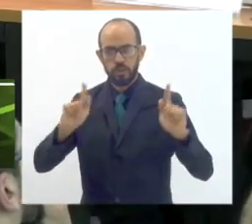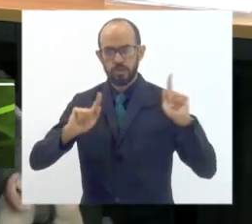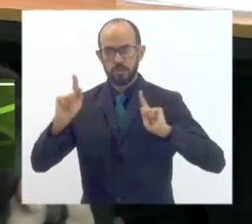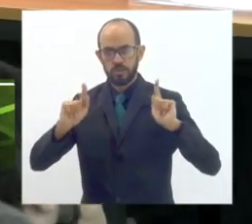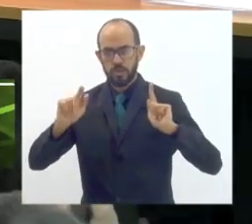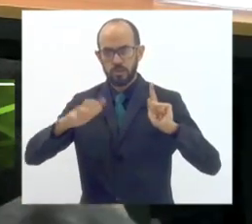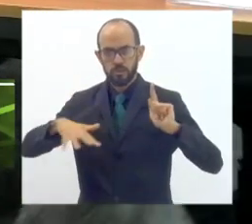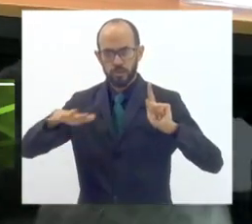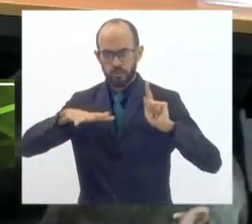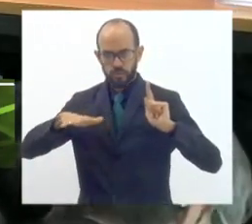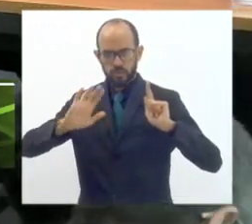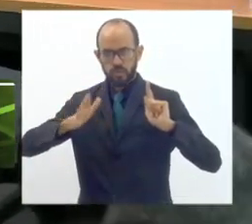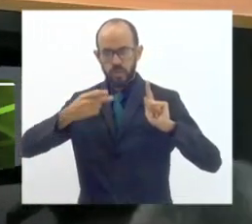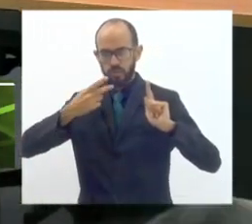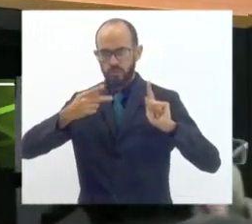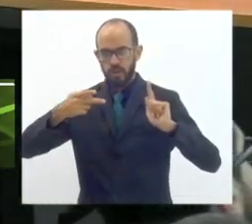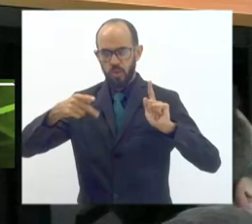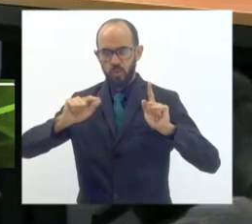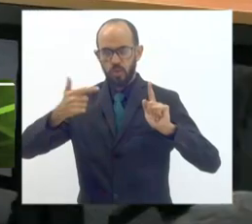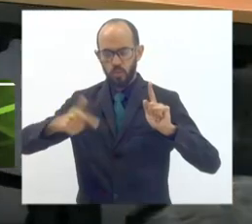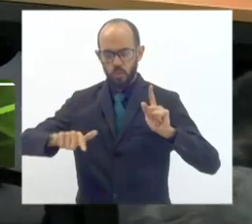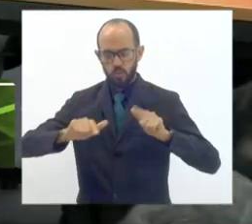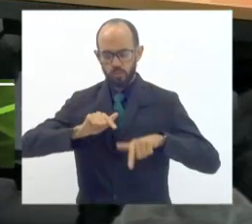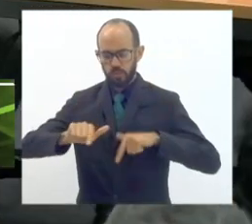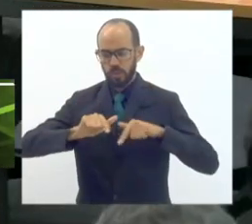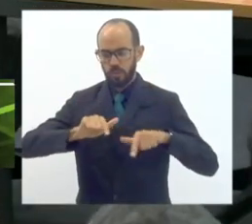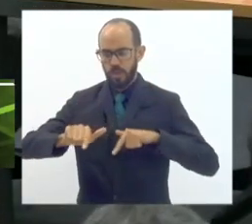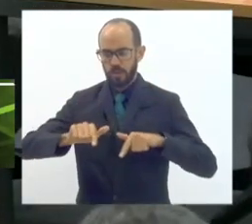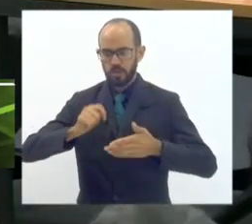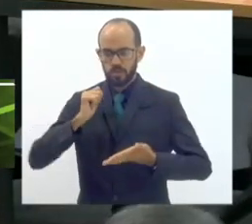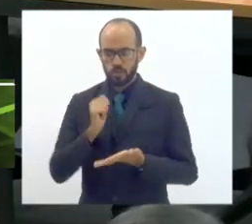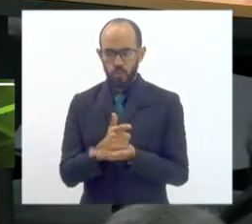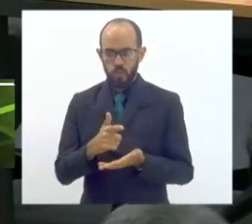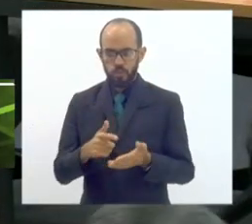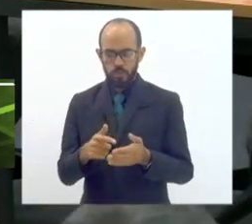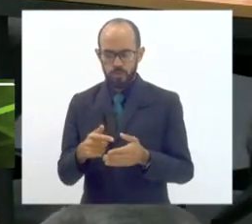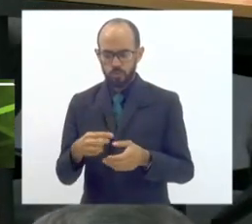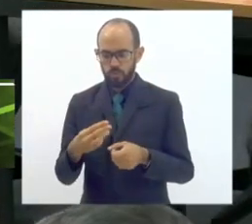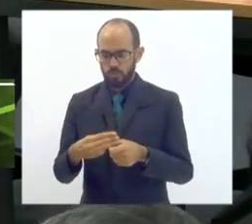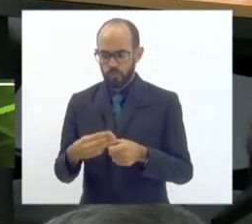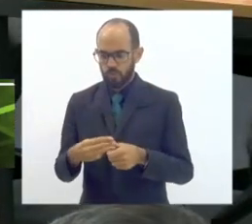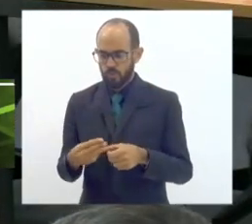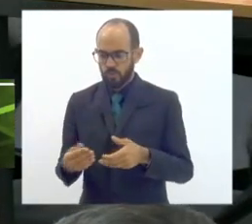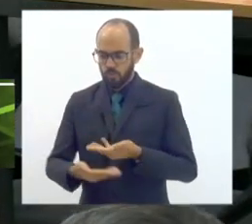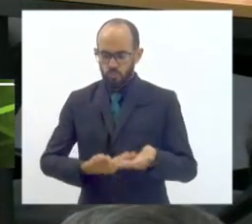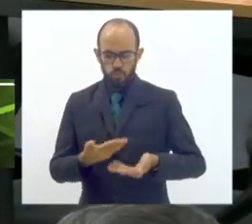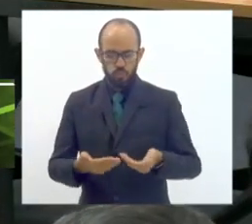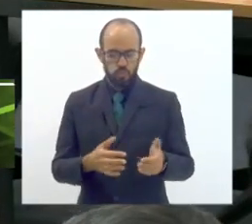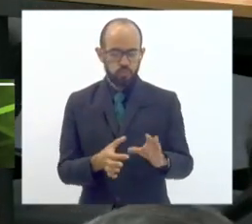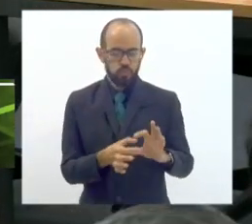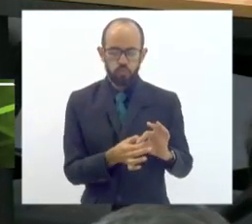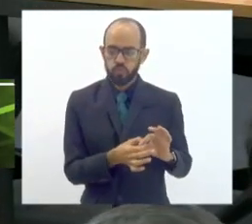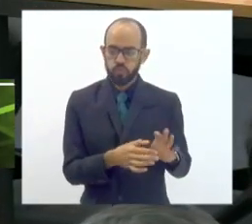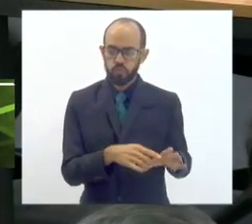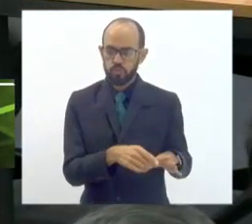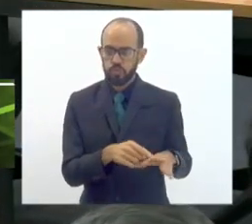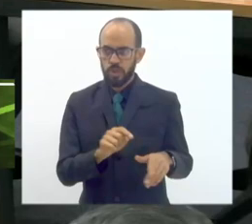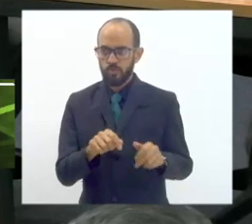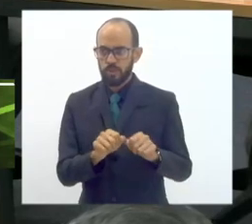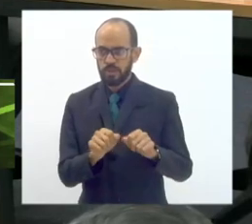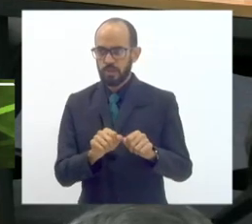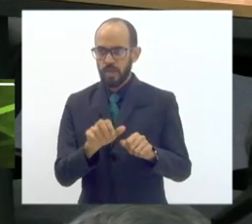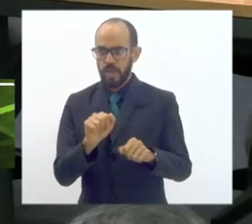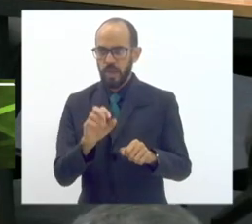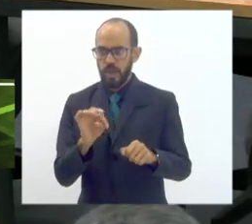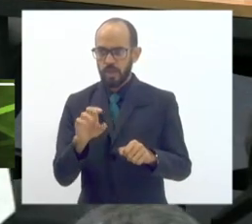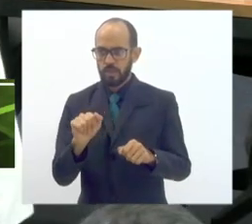que tão bem já foi dito, é um outro trabalho, das compras conjuntas. A gente assumiu fazer as atas de registro de